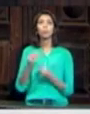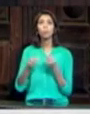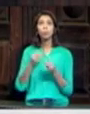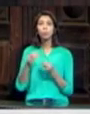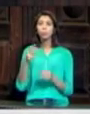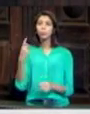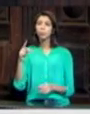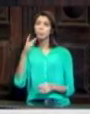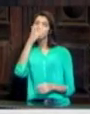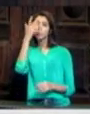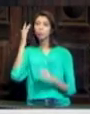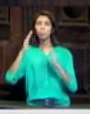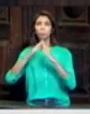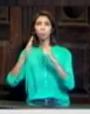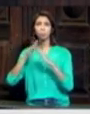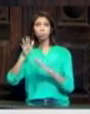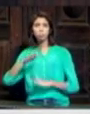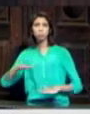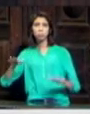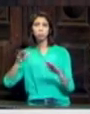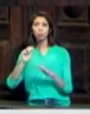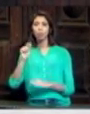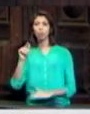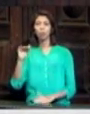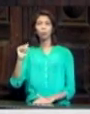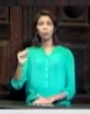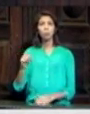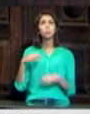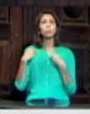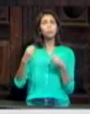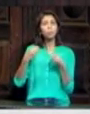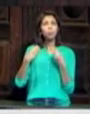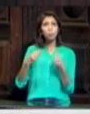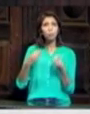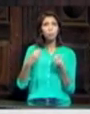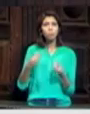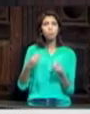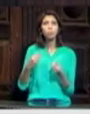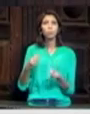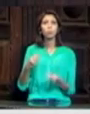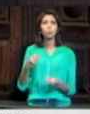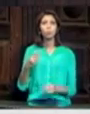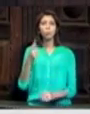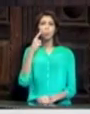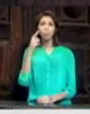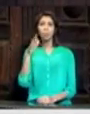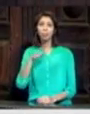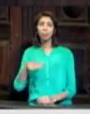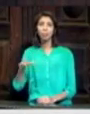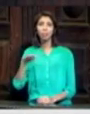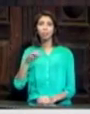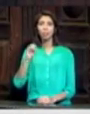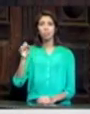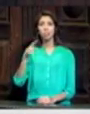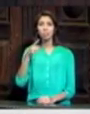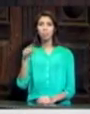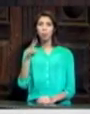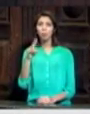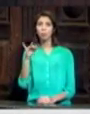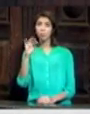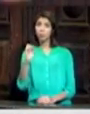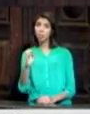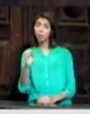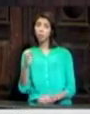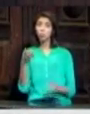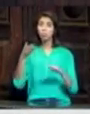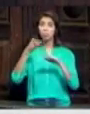esse morador, para esse trabalhador, quando nós podemos ter no trevo de São Vicente uma saída que